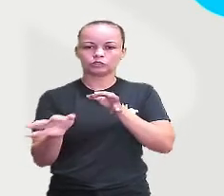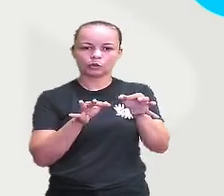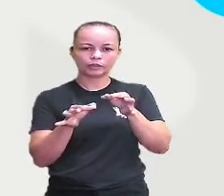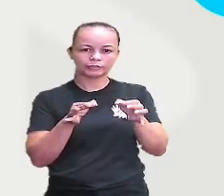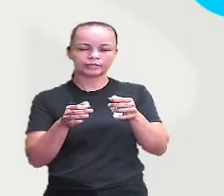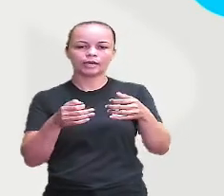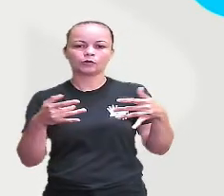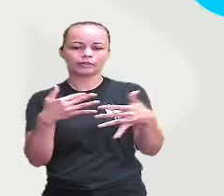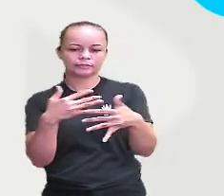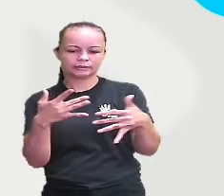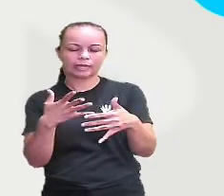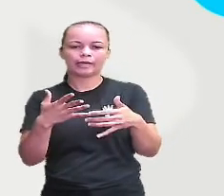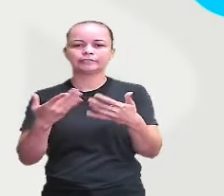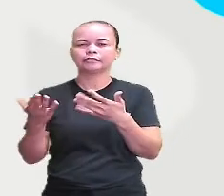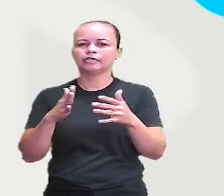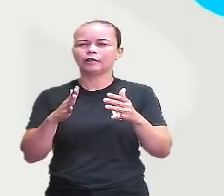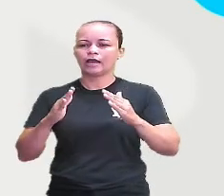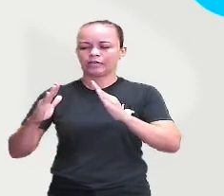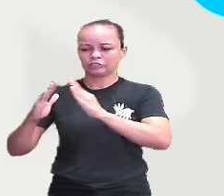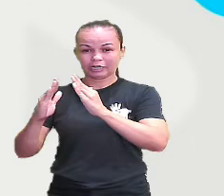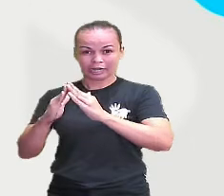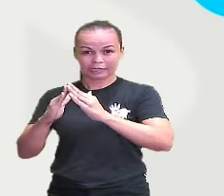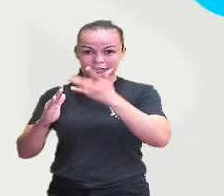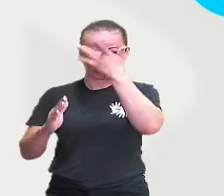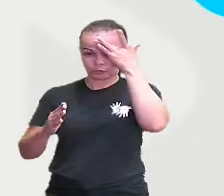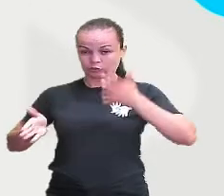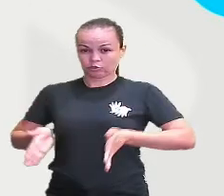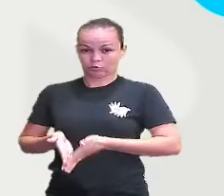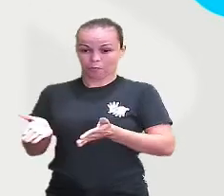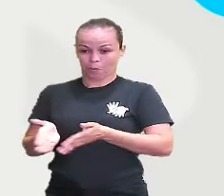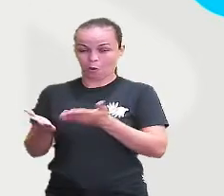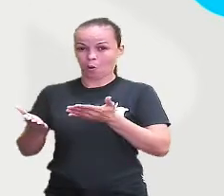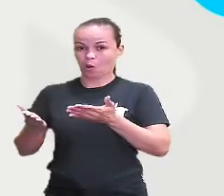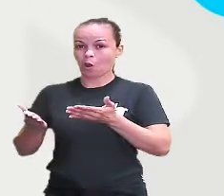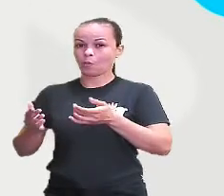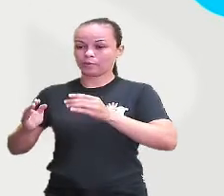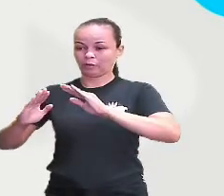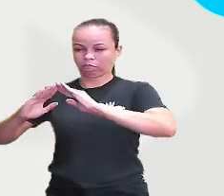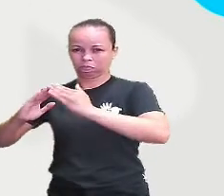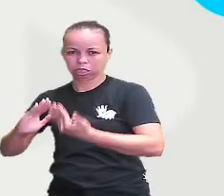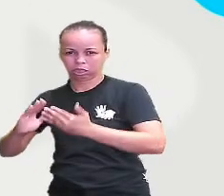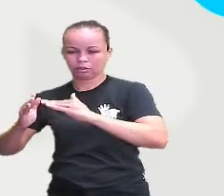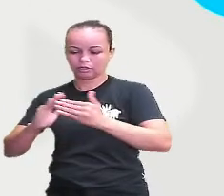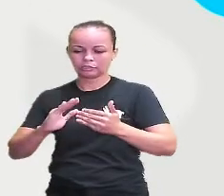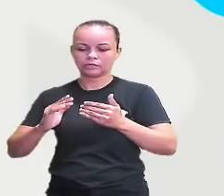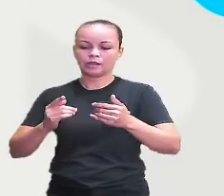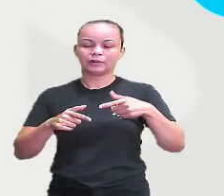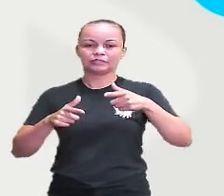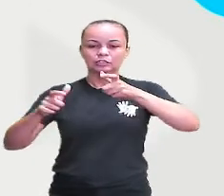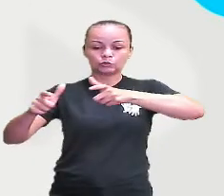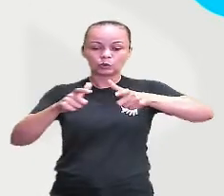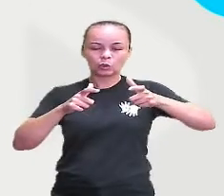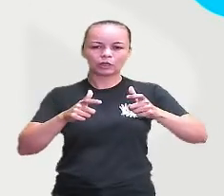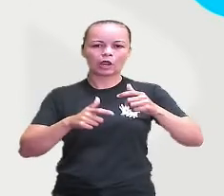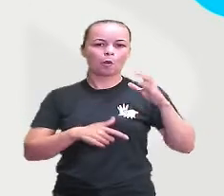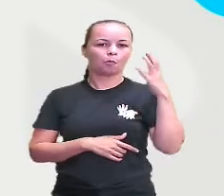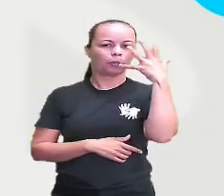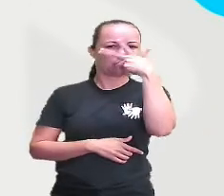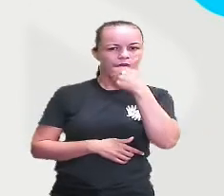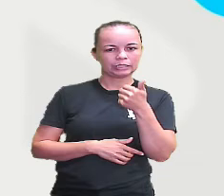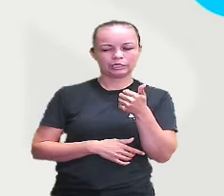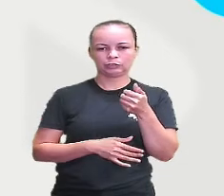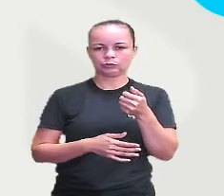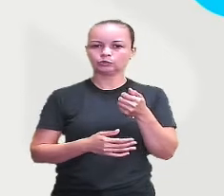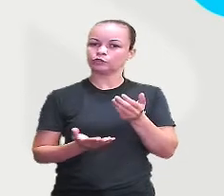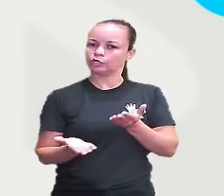destruindo as casas das pessoas pobres e miseráveis para tornar essa região mais bonita e moderna. A saída encontrada